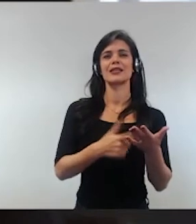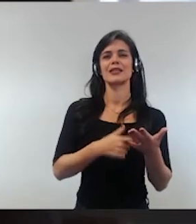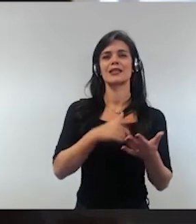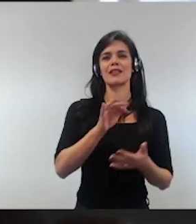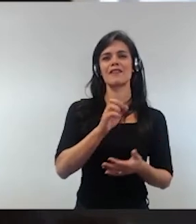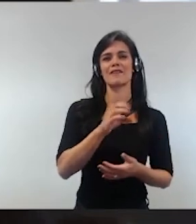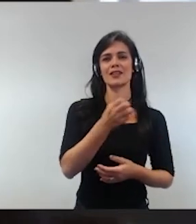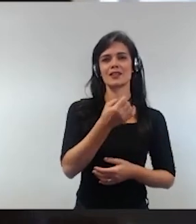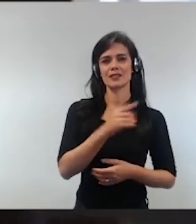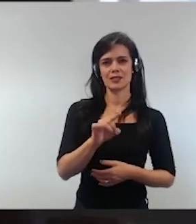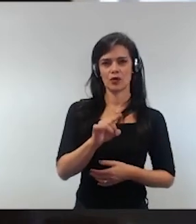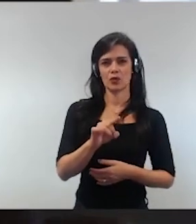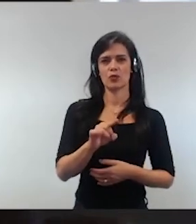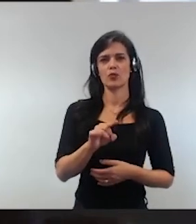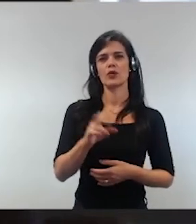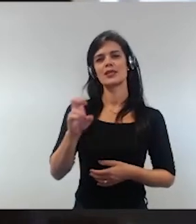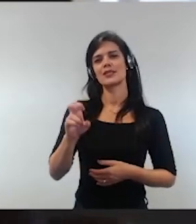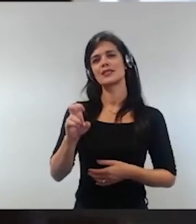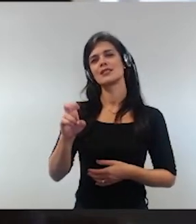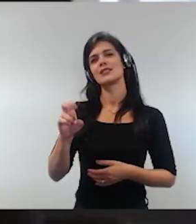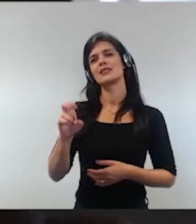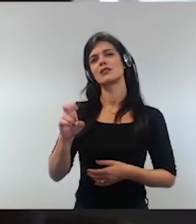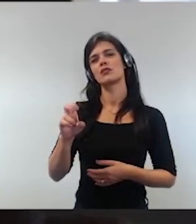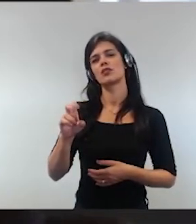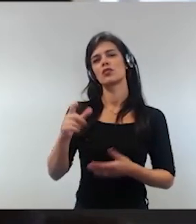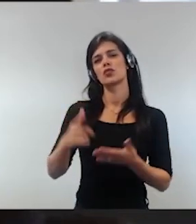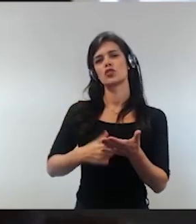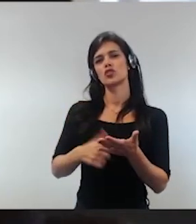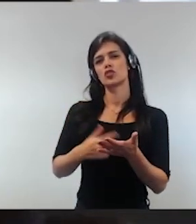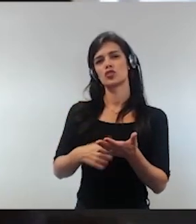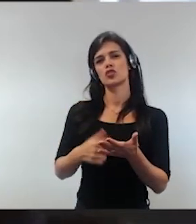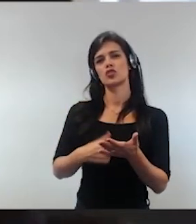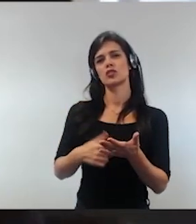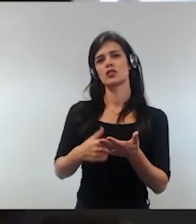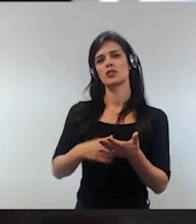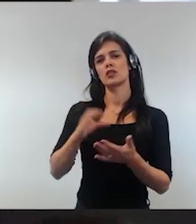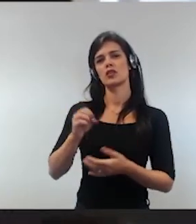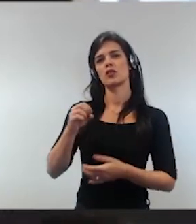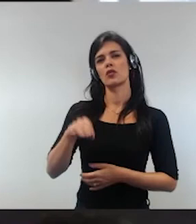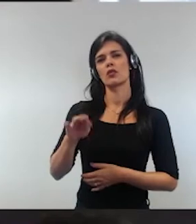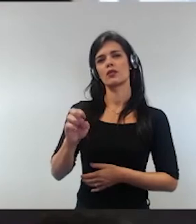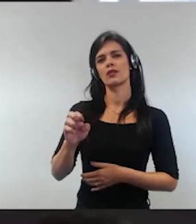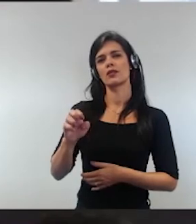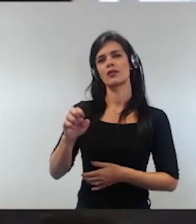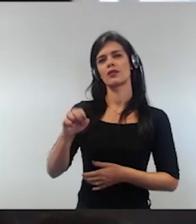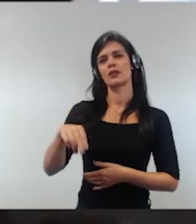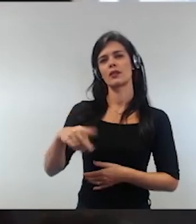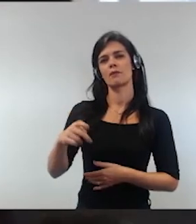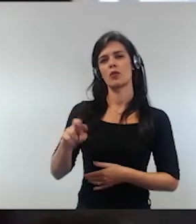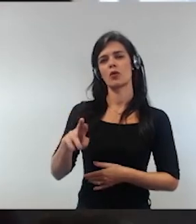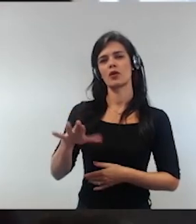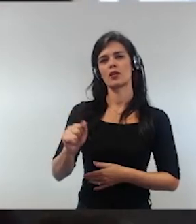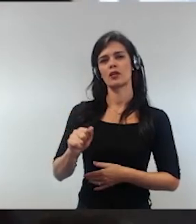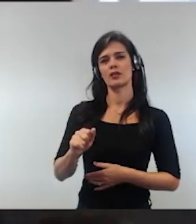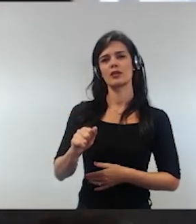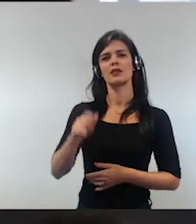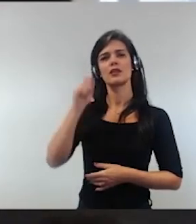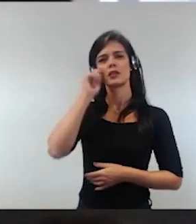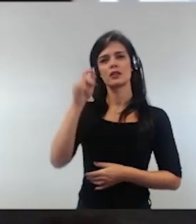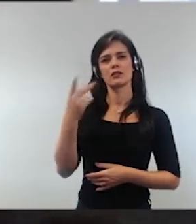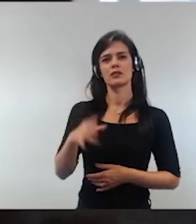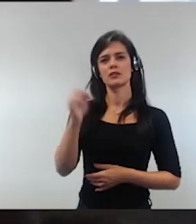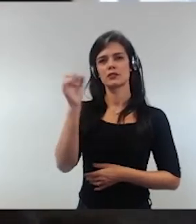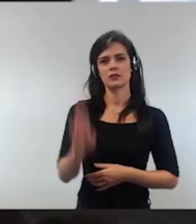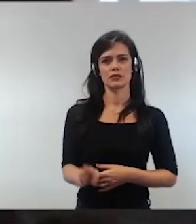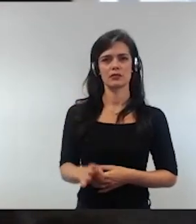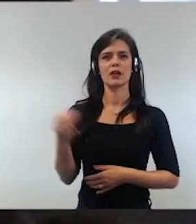autores contemporâneos, e até alguns deles nacionais, que mostram a importância também da gente prestar atenção